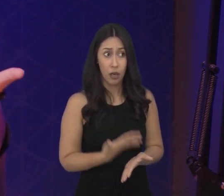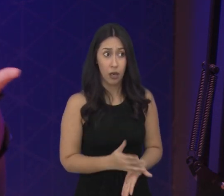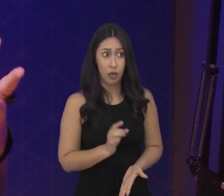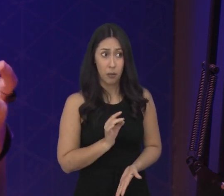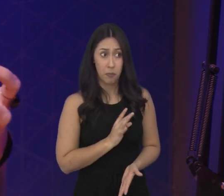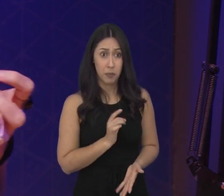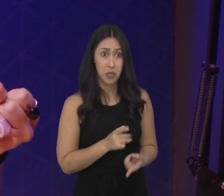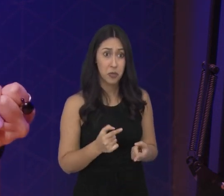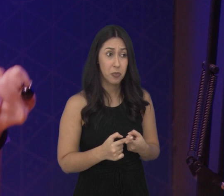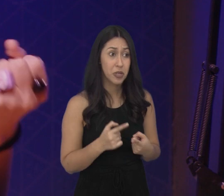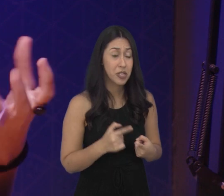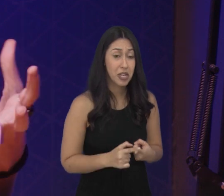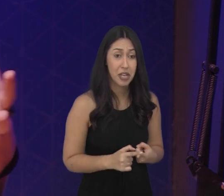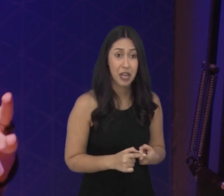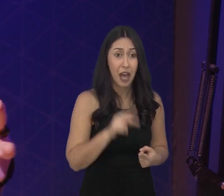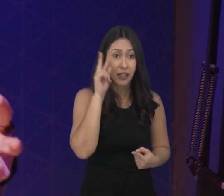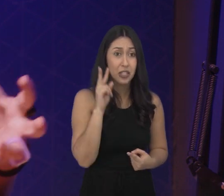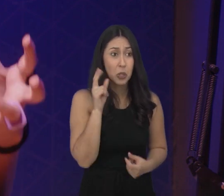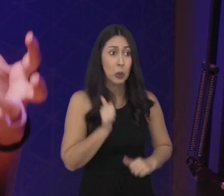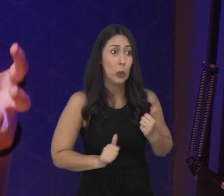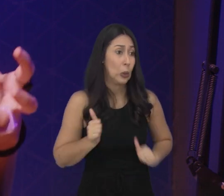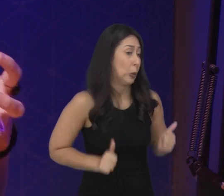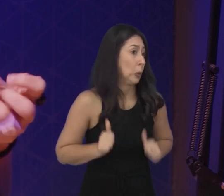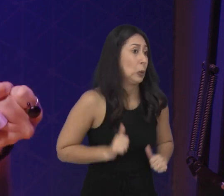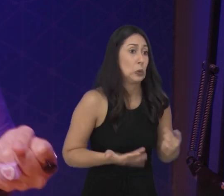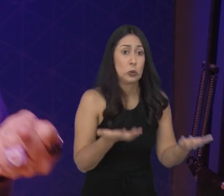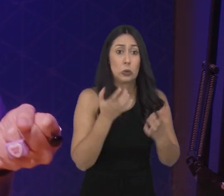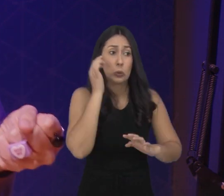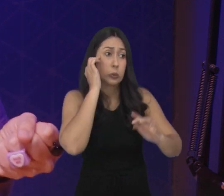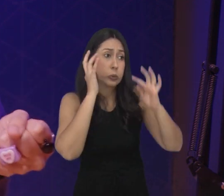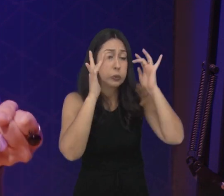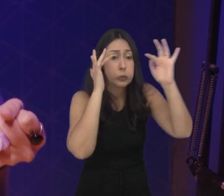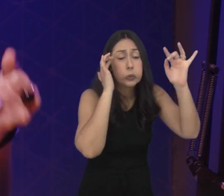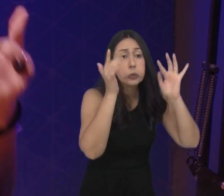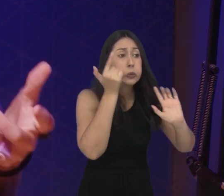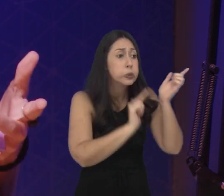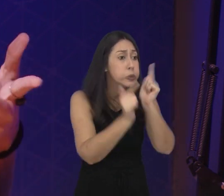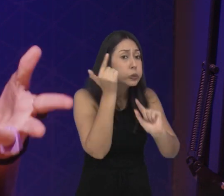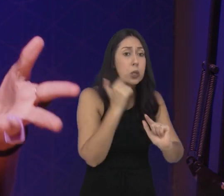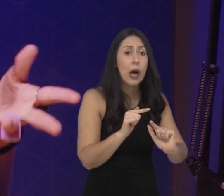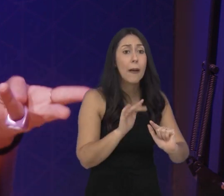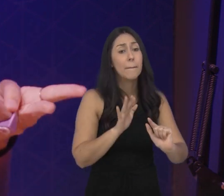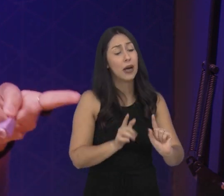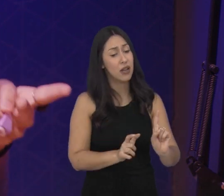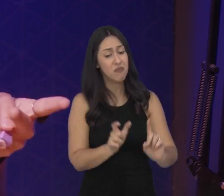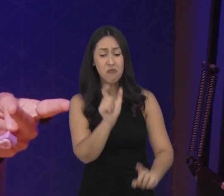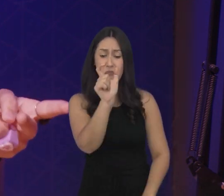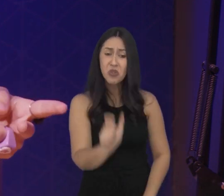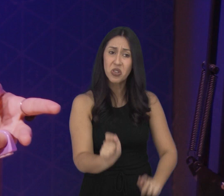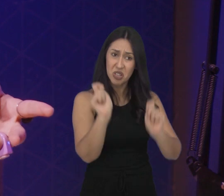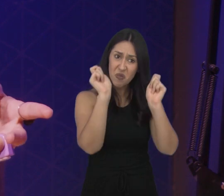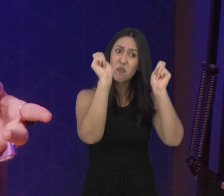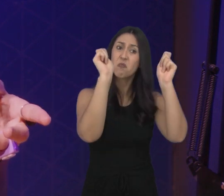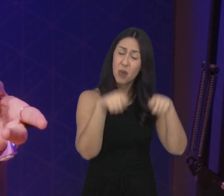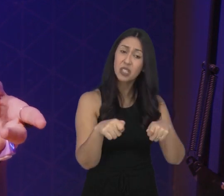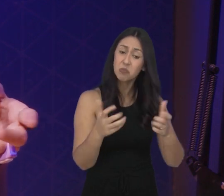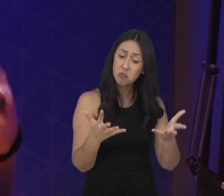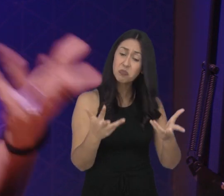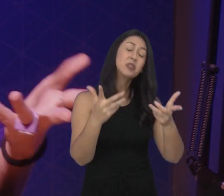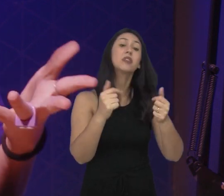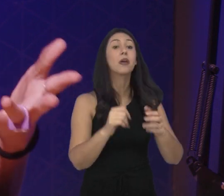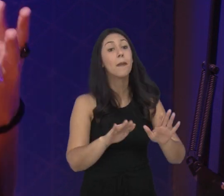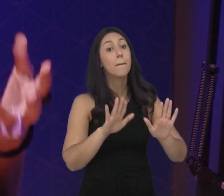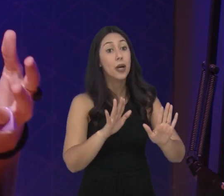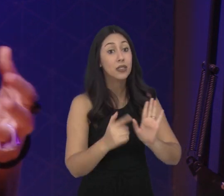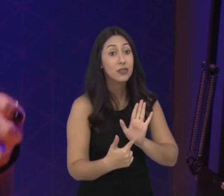história dele, porque ele tá afobado ali para realizar os sonhos. Ele é uma pessoa super capacitada e talentosa, e